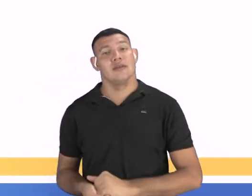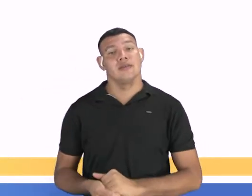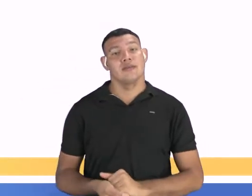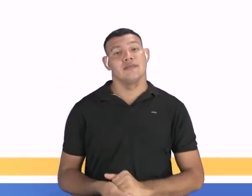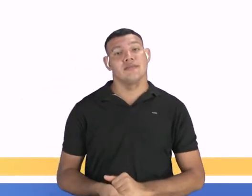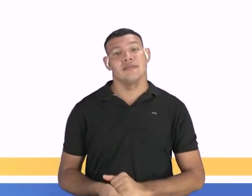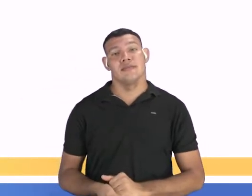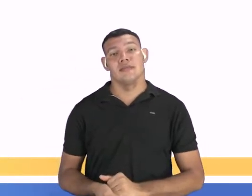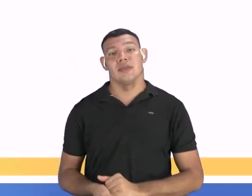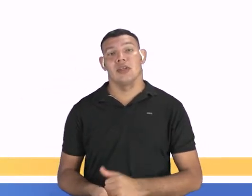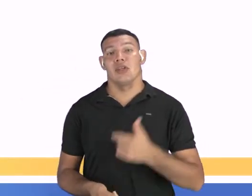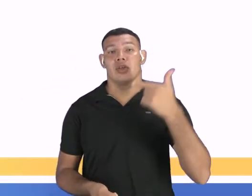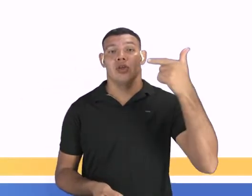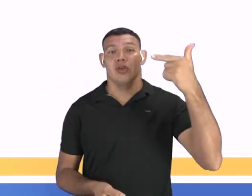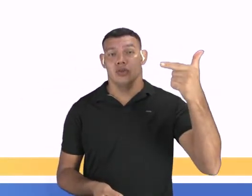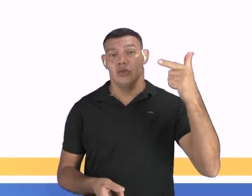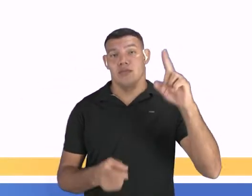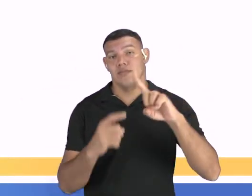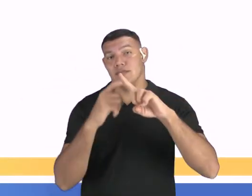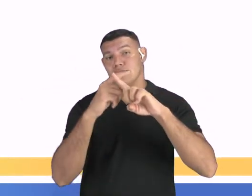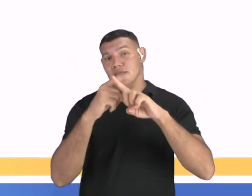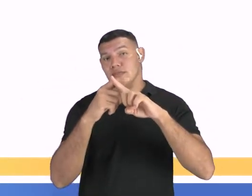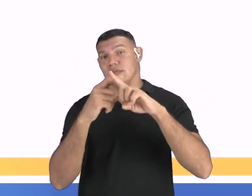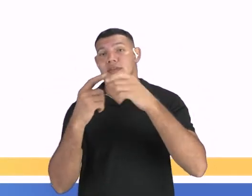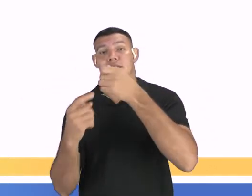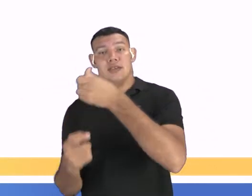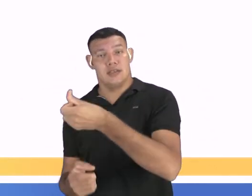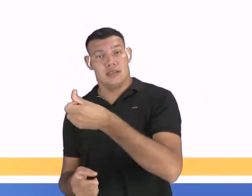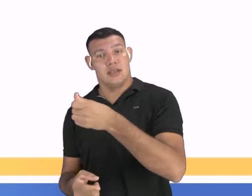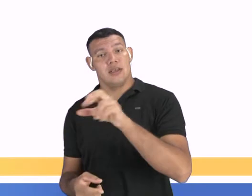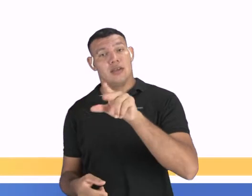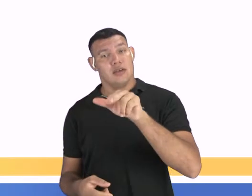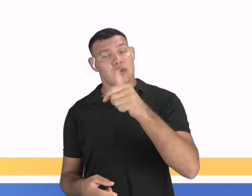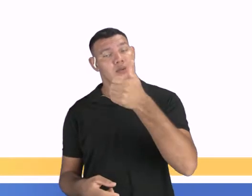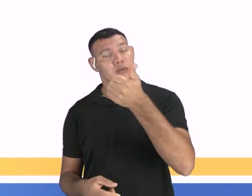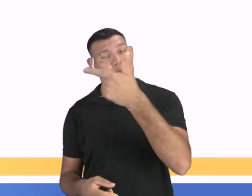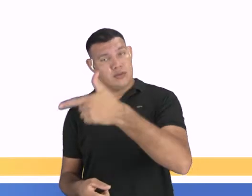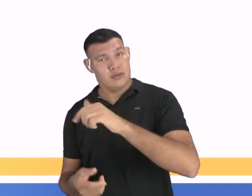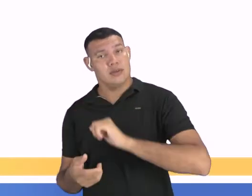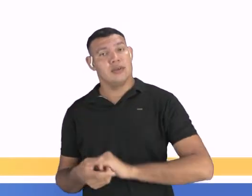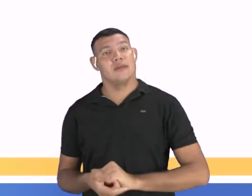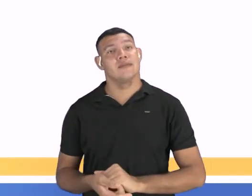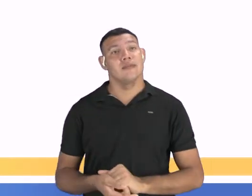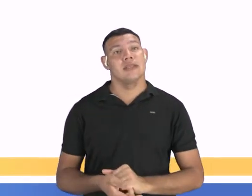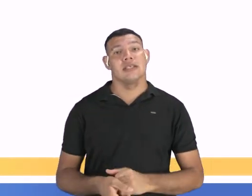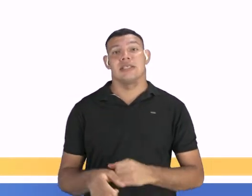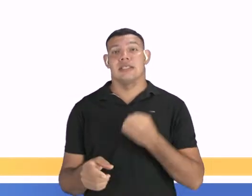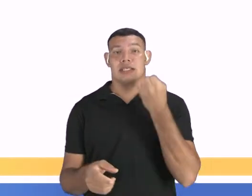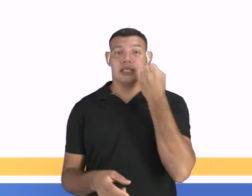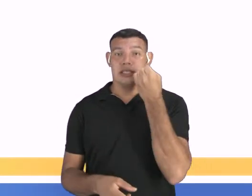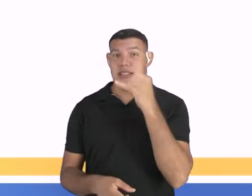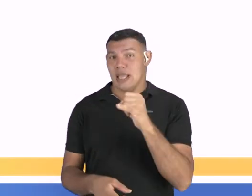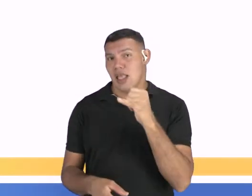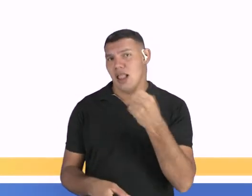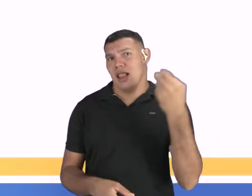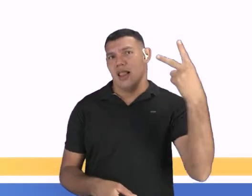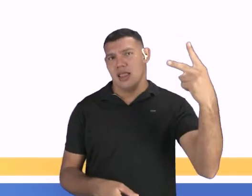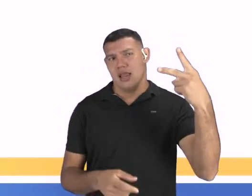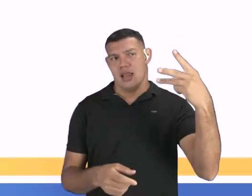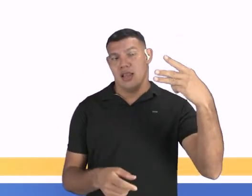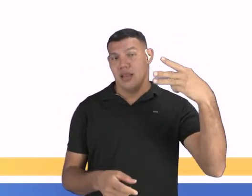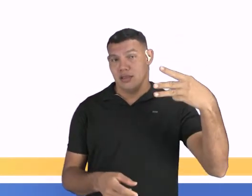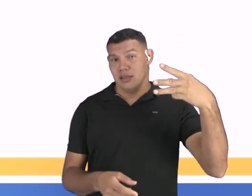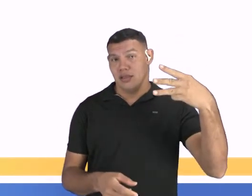que 2 vezes 6 é igual a 12 também. Quando eu divido para 3 pessoas e cada uma fica com 4 pedaços, isso